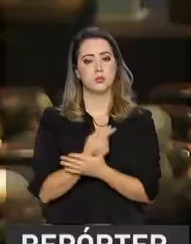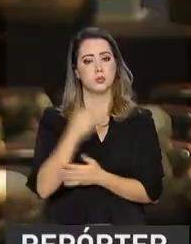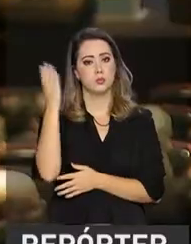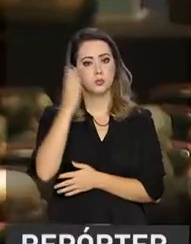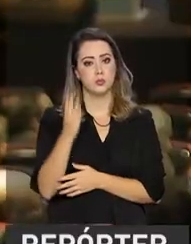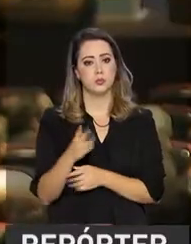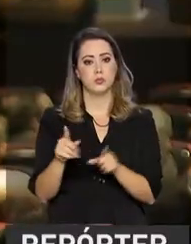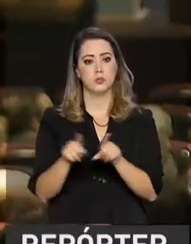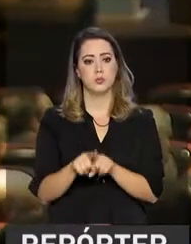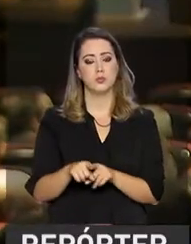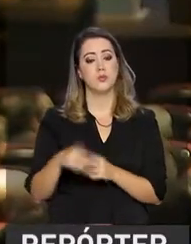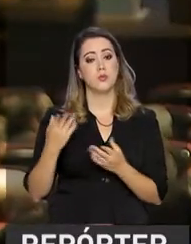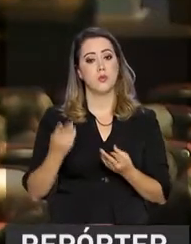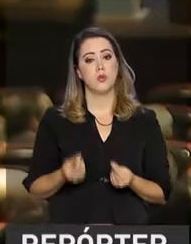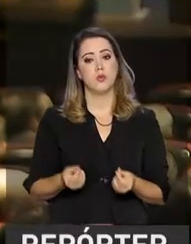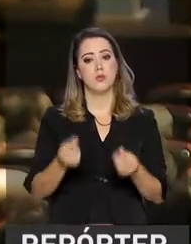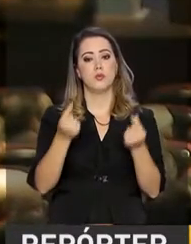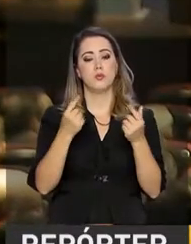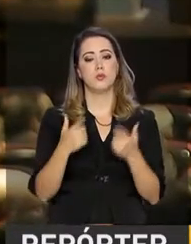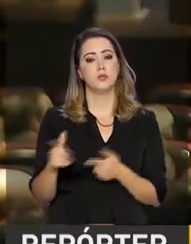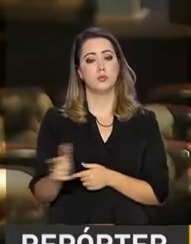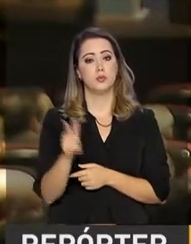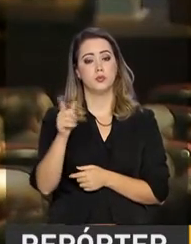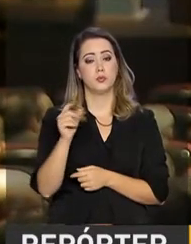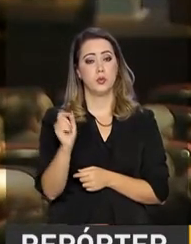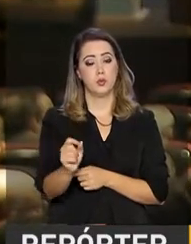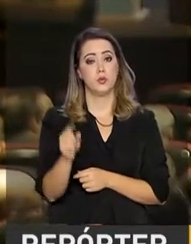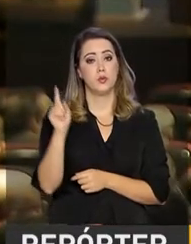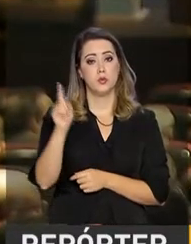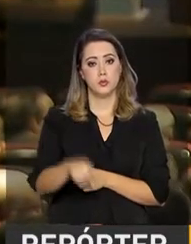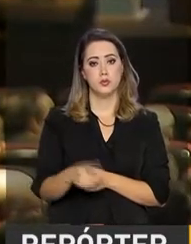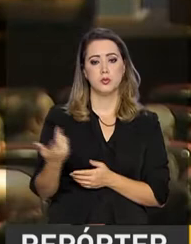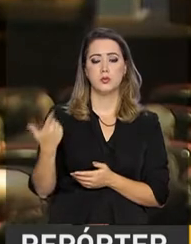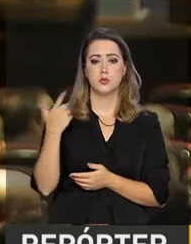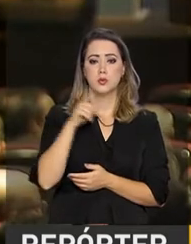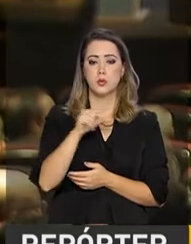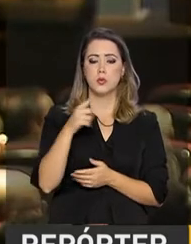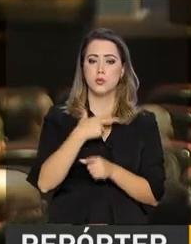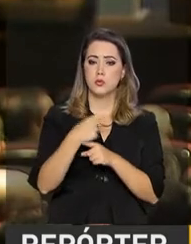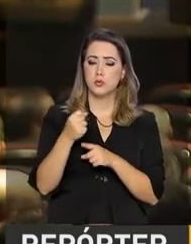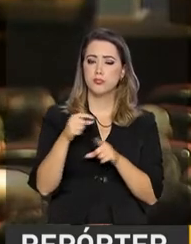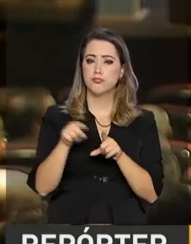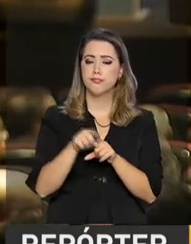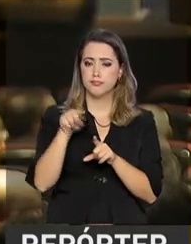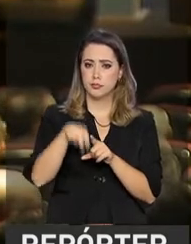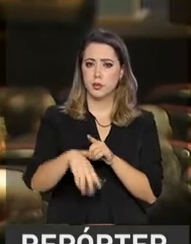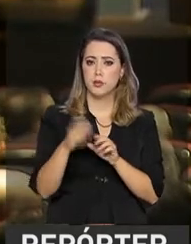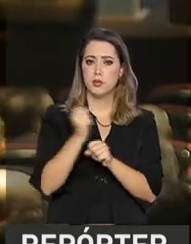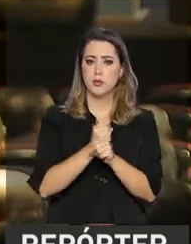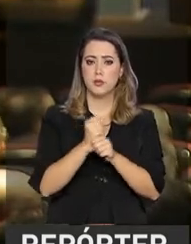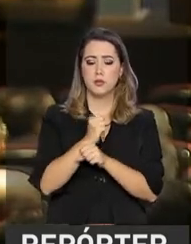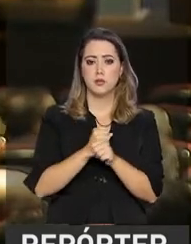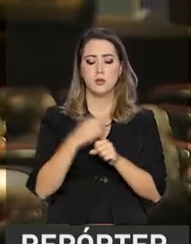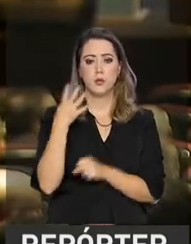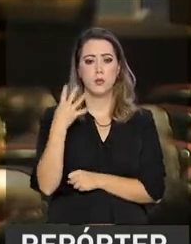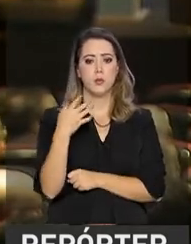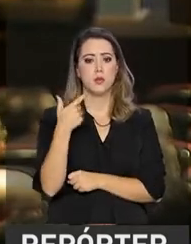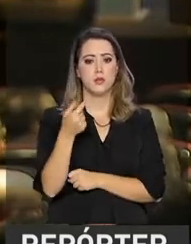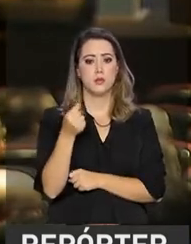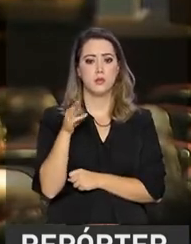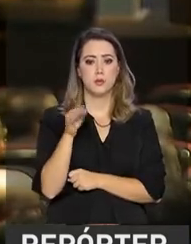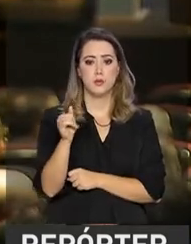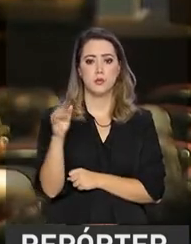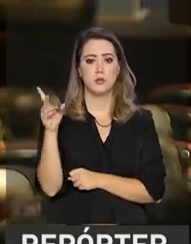o faturamento líquido total da indústria química brasileira deve chegar este ano a quase 120 bilhões de dólares